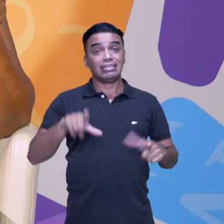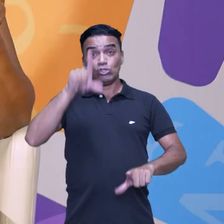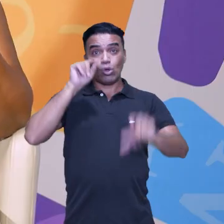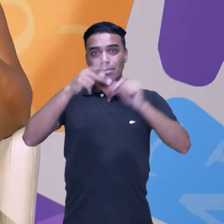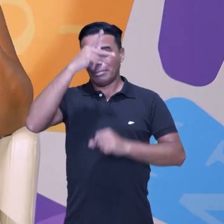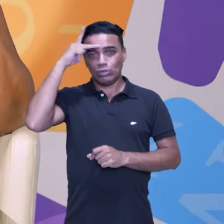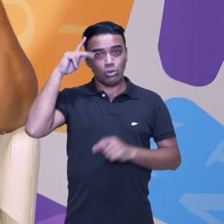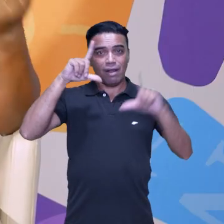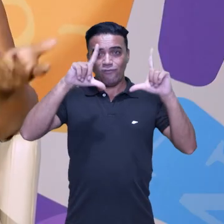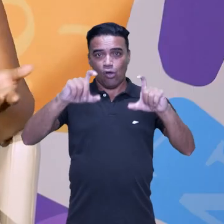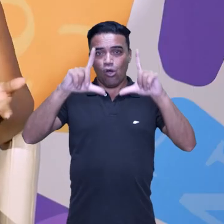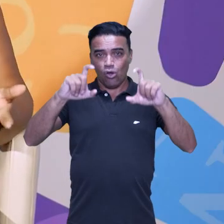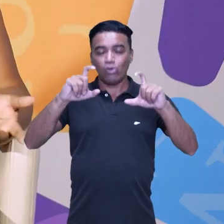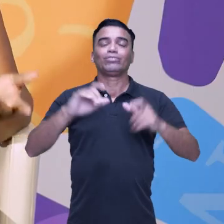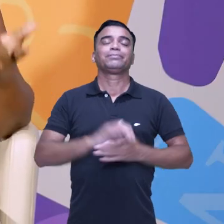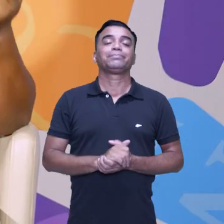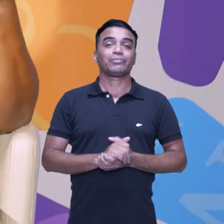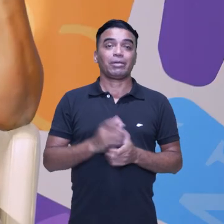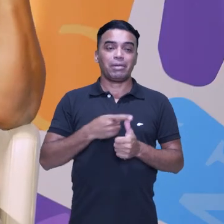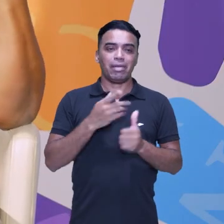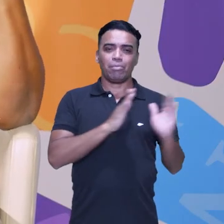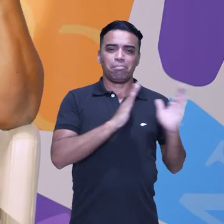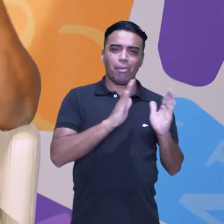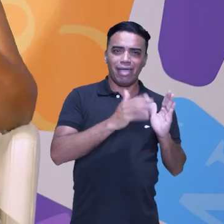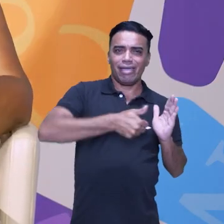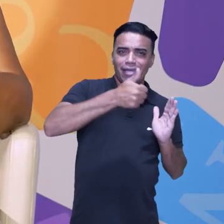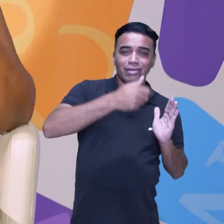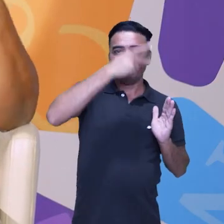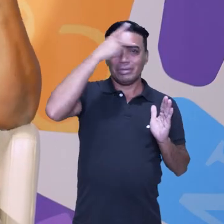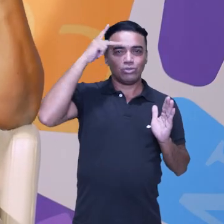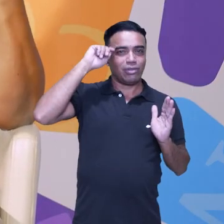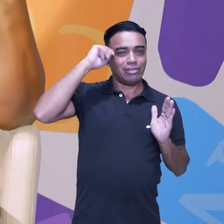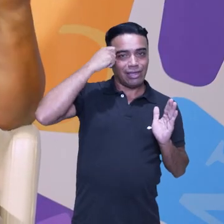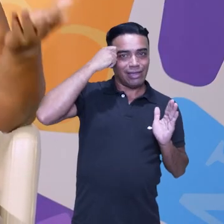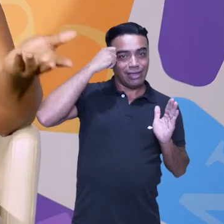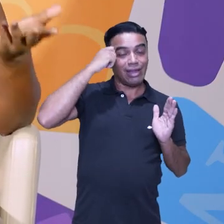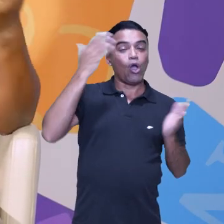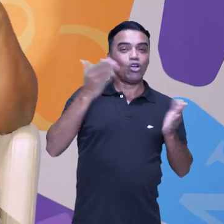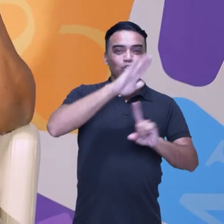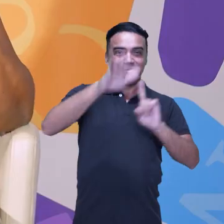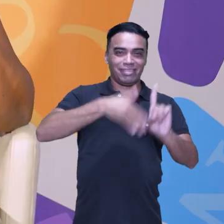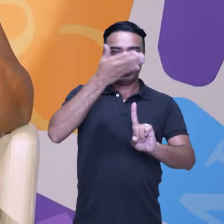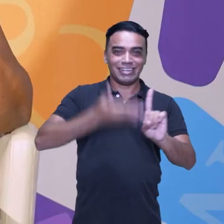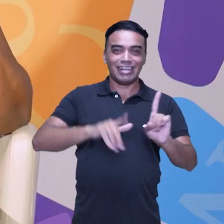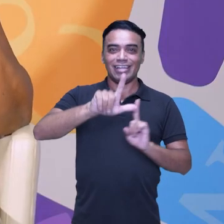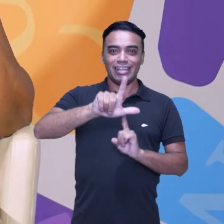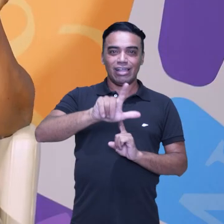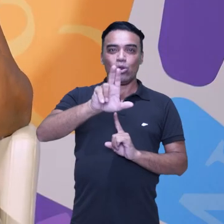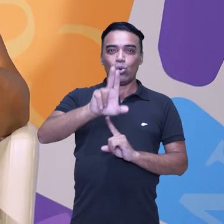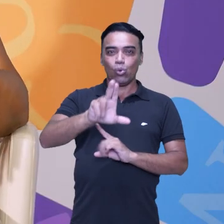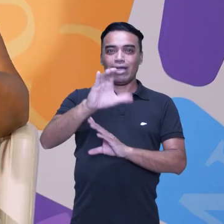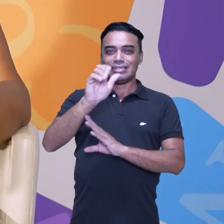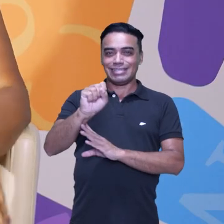fotografar. Né? Primeiro, Muros Invisíveis, a gente quis ter uma pessoa negra, que hoje ela é homenageada, que é o Lucas. Está por aí,